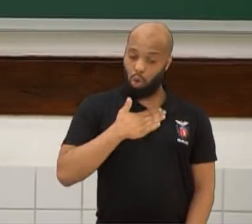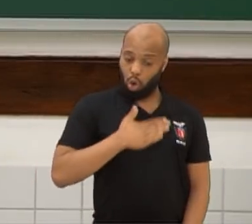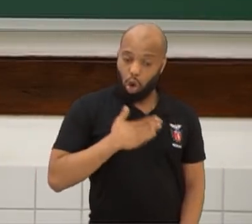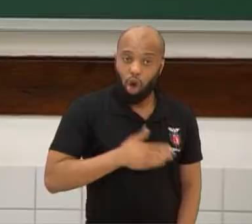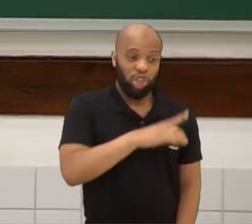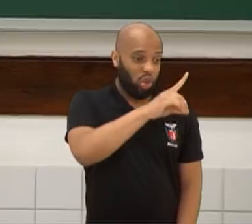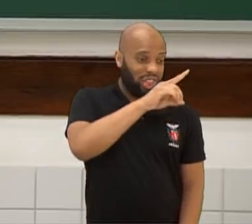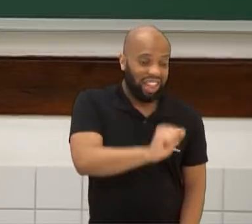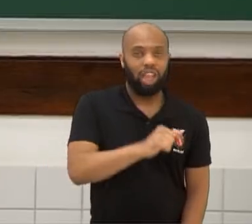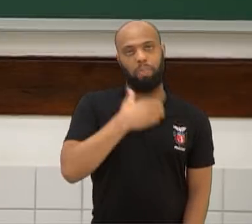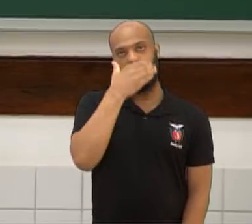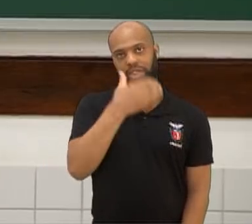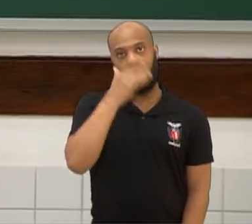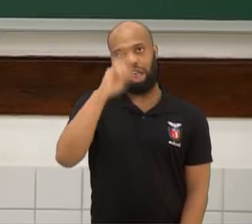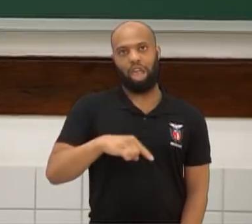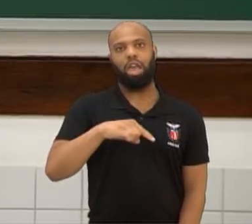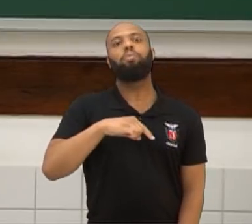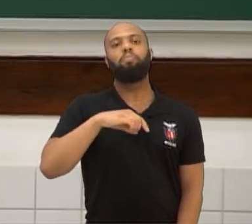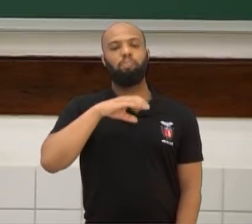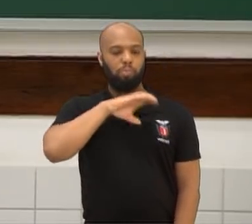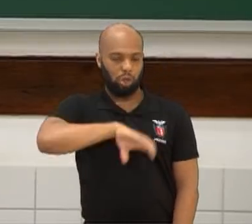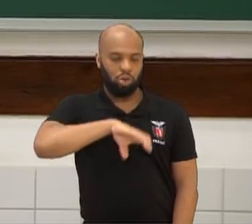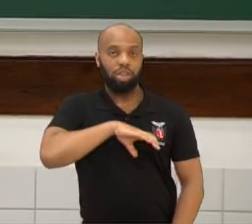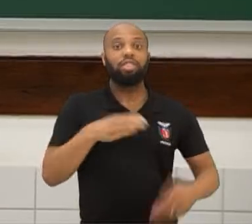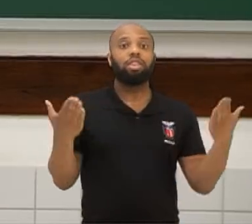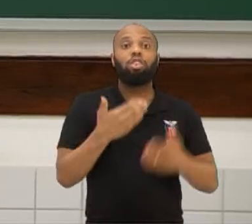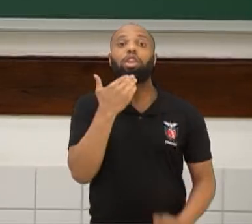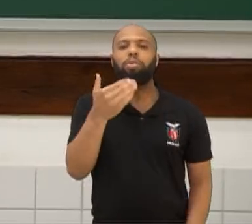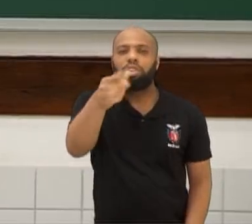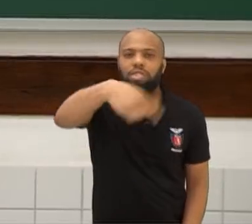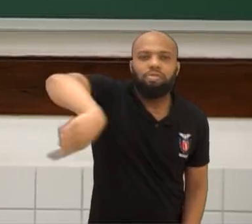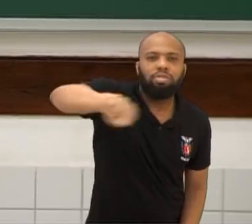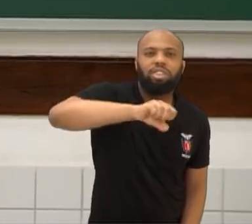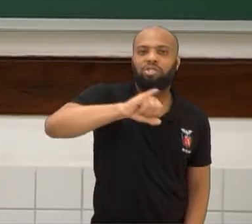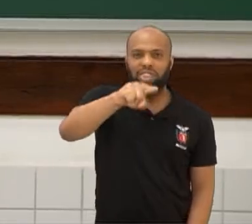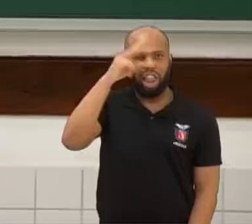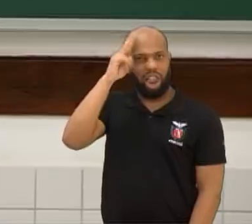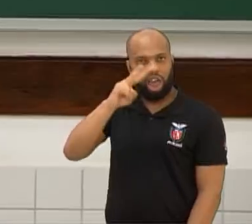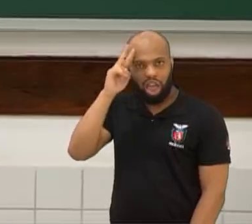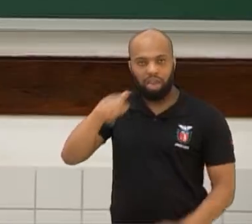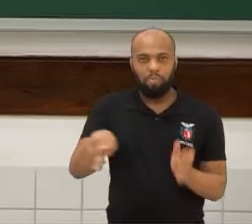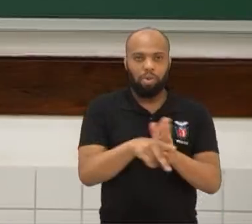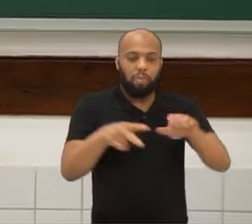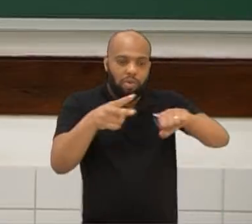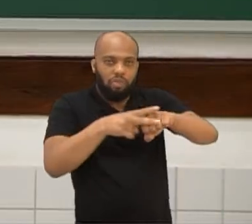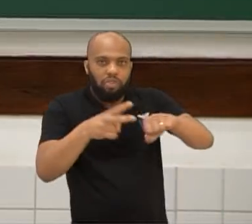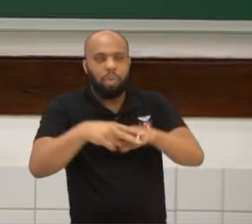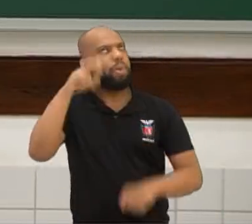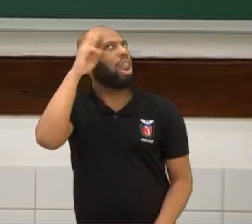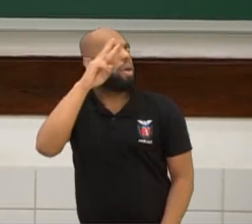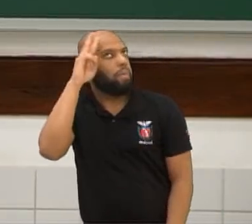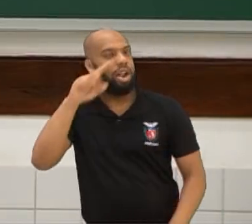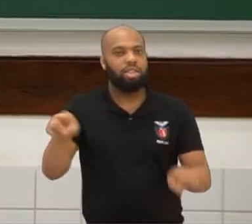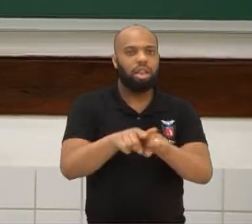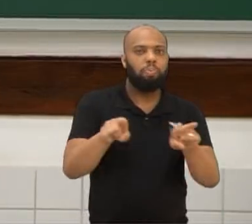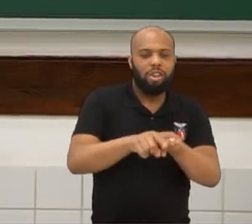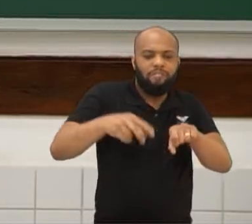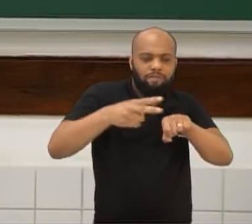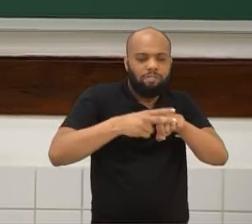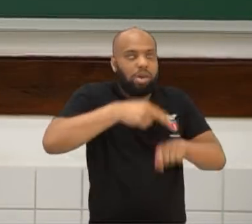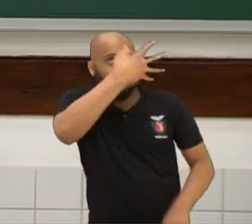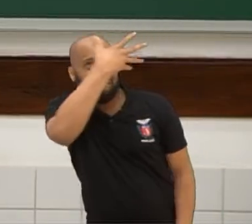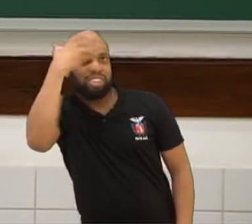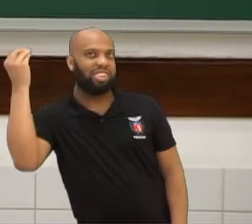gostar é transitivo indireto. Então eu vou pedir para vocês agora se recordarem do verbo lembrar, do verbo esquecer, quando a